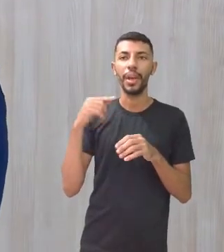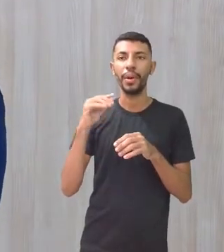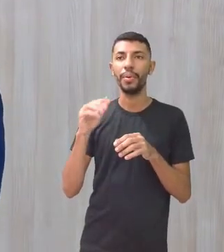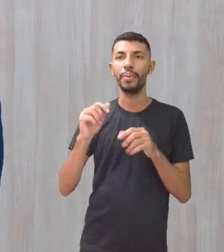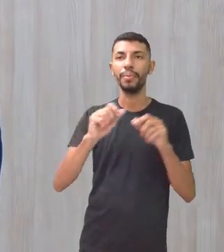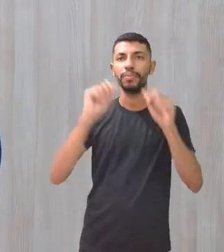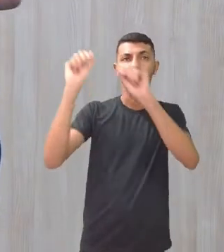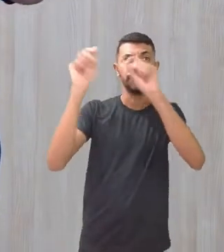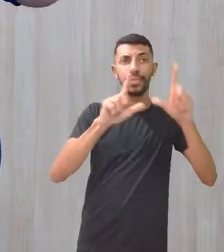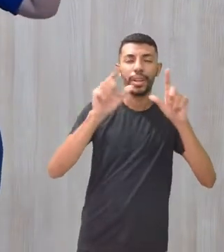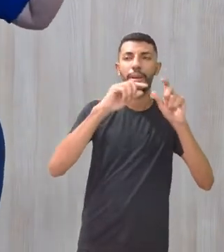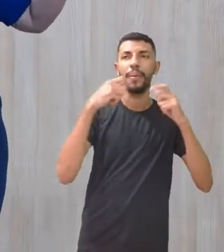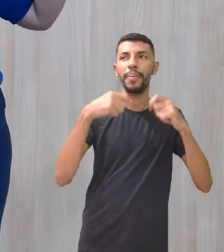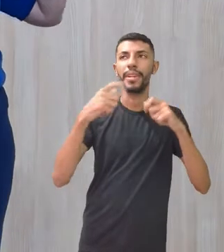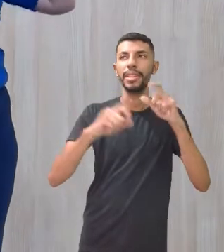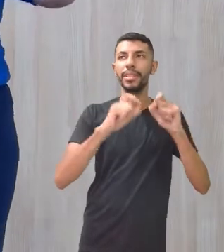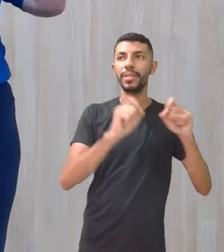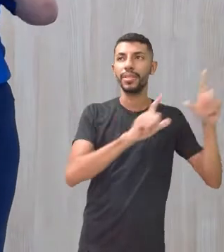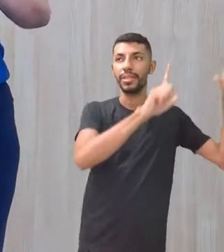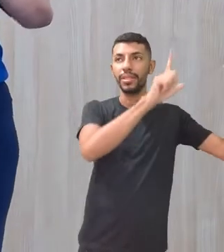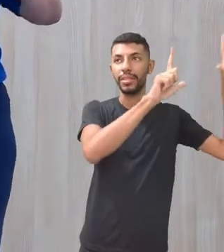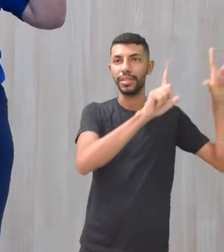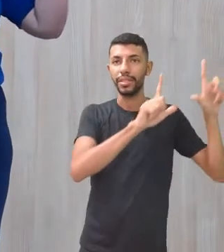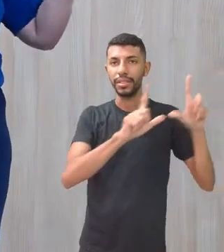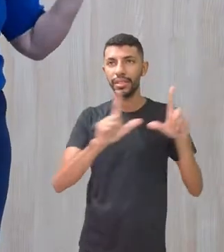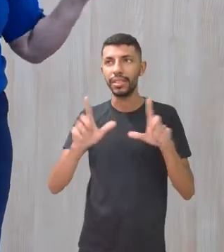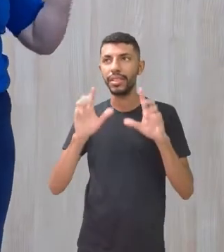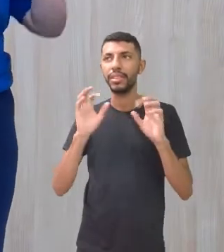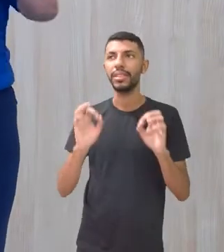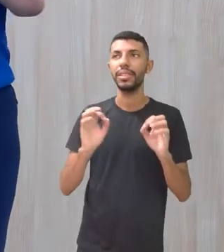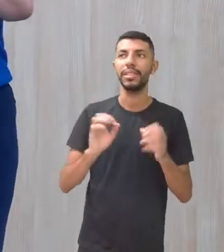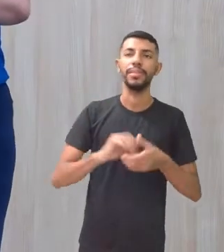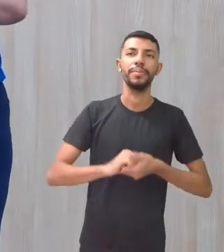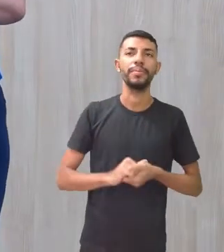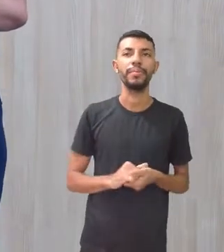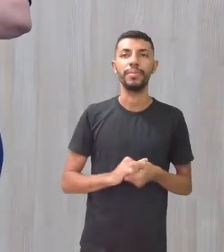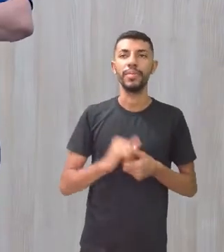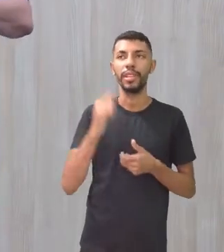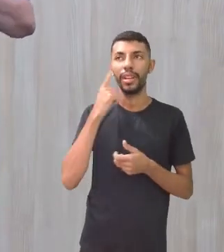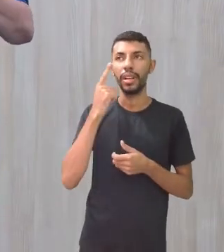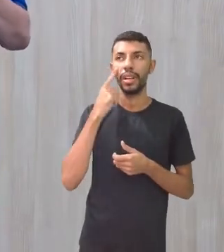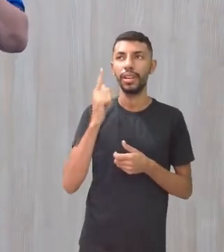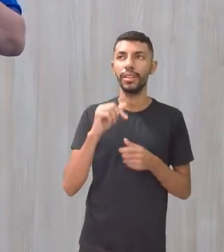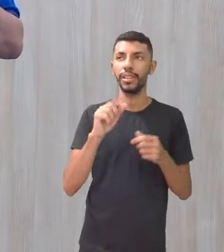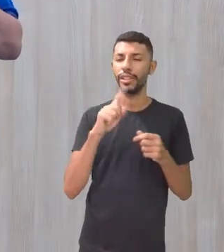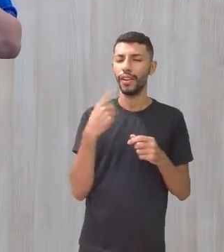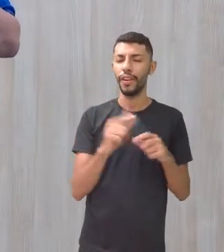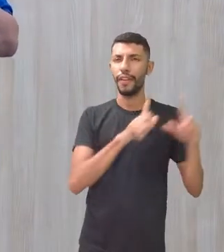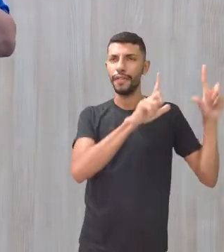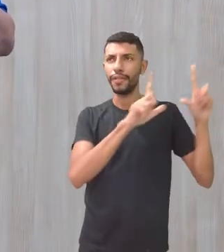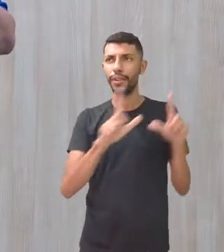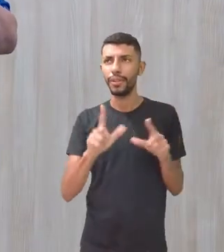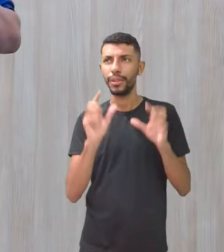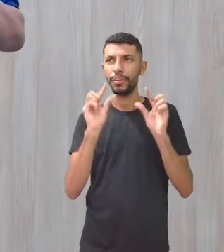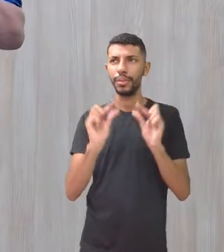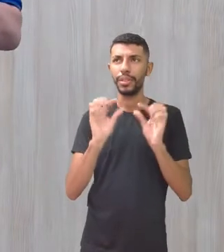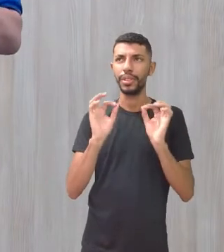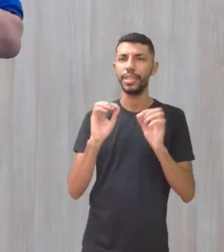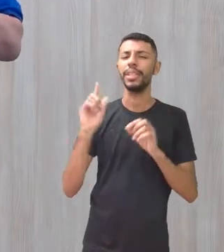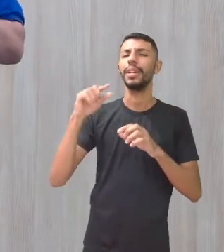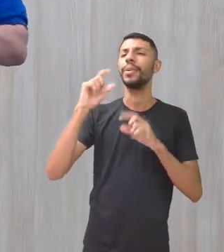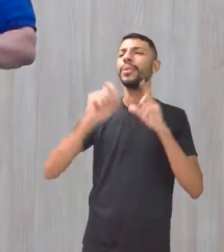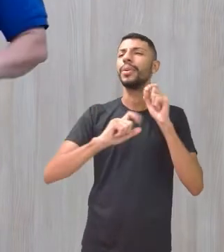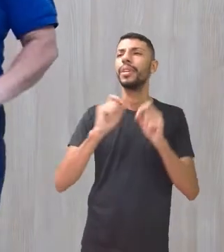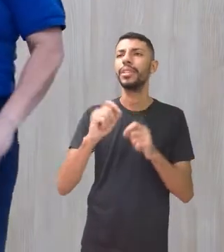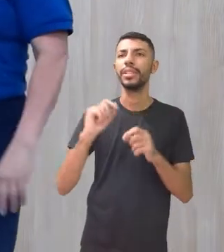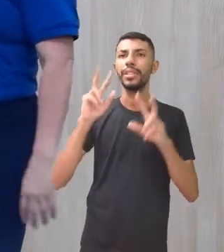aí da antiguidade, não, da pré-história para a Idade Média, e agora a gente vai voltar um pouquinho para a antiguidade, para a gente entender